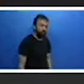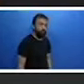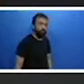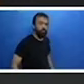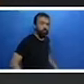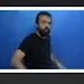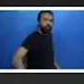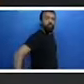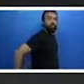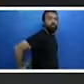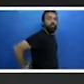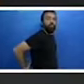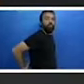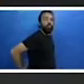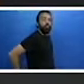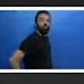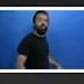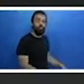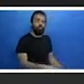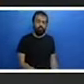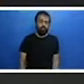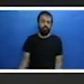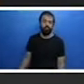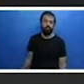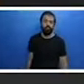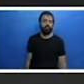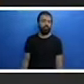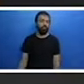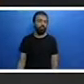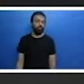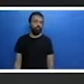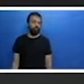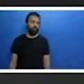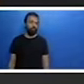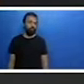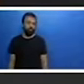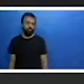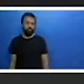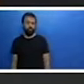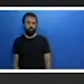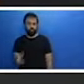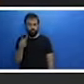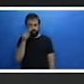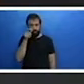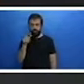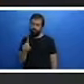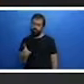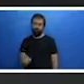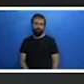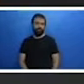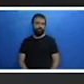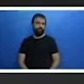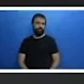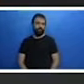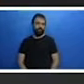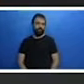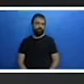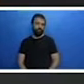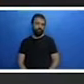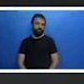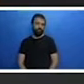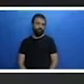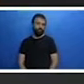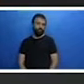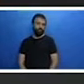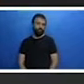tentar pegar lá atrás das minhas costas será que eu consigo lá atrás é difícil porque eu não tô vendo né Vamos lá